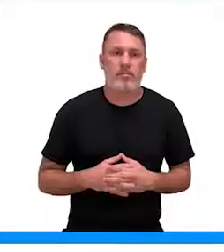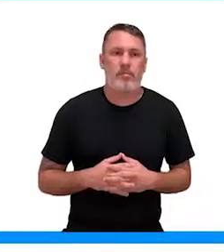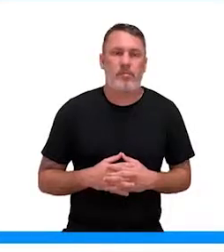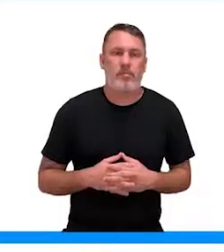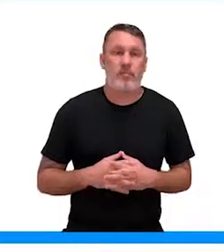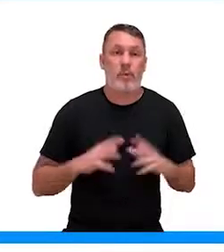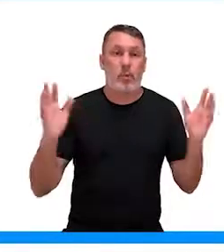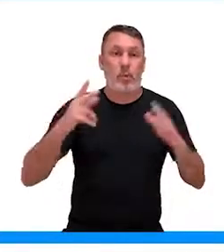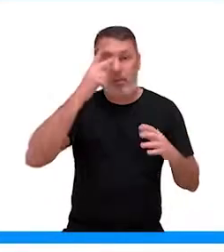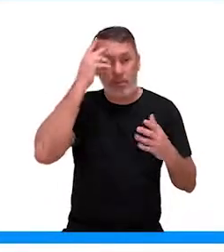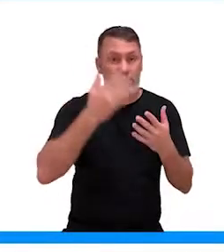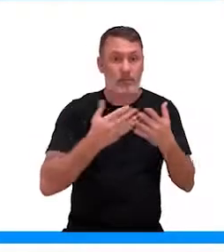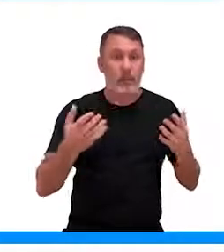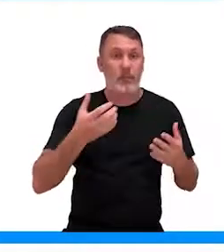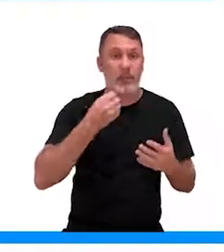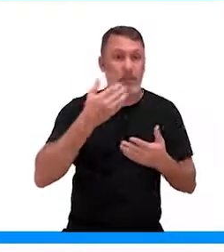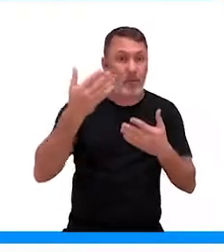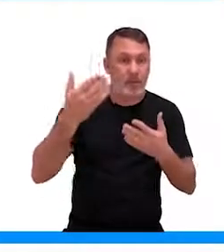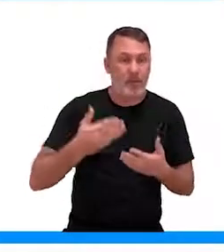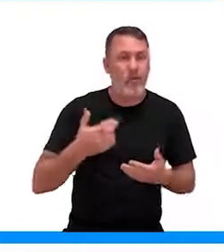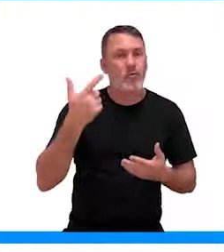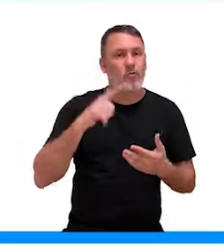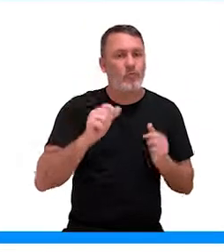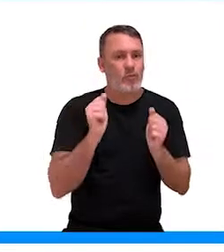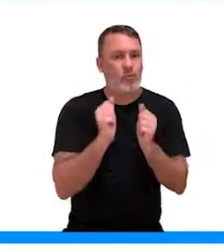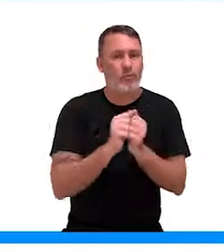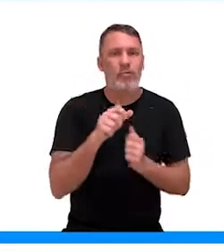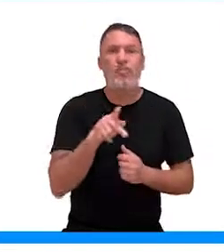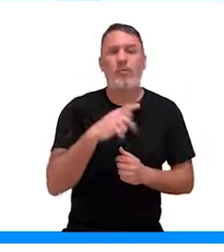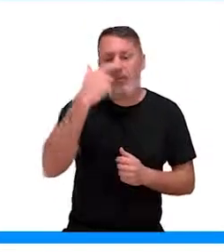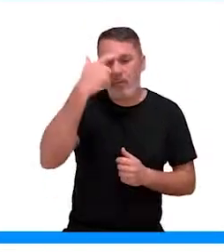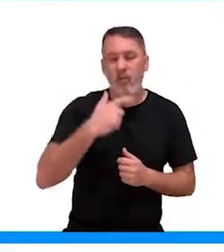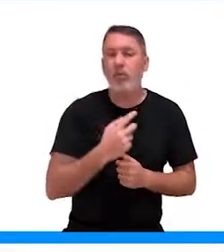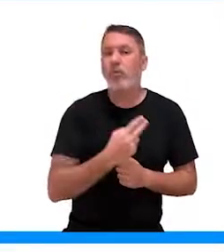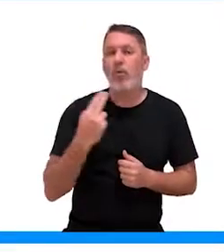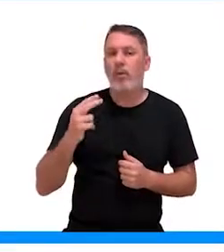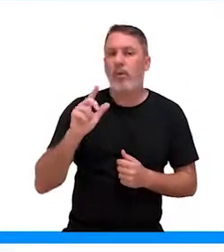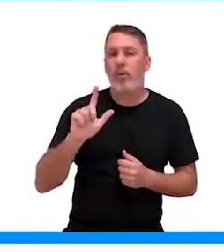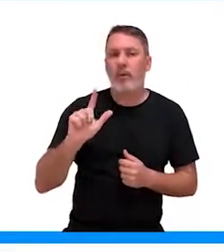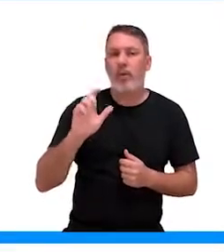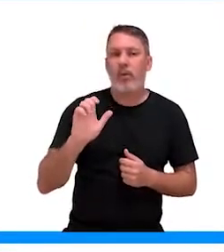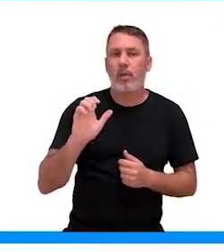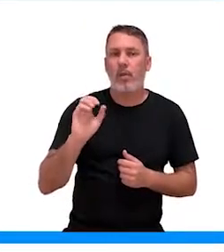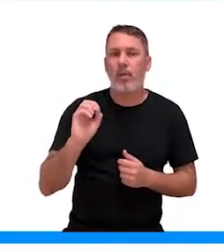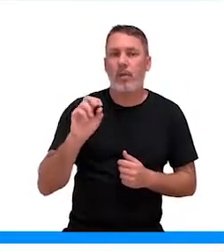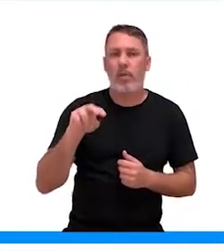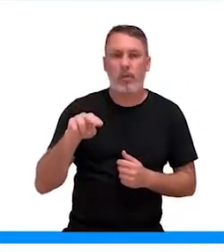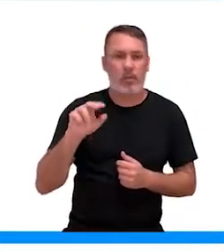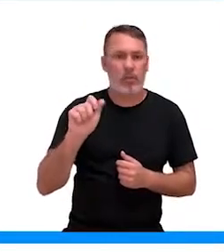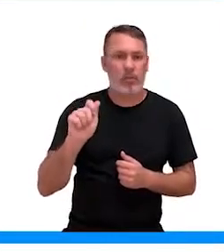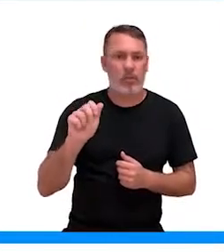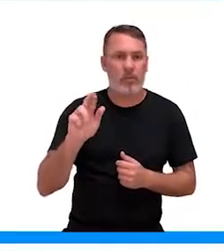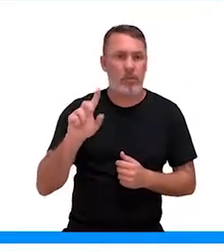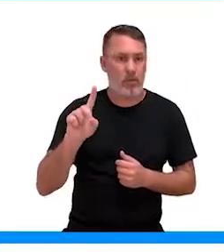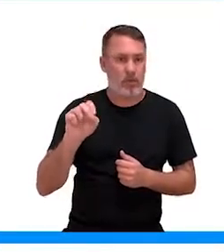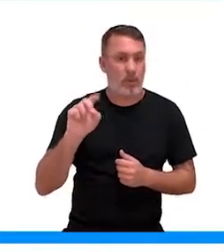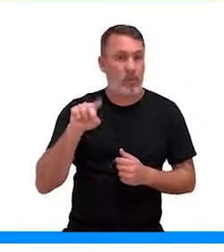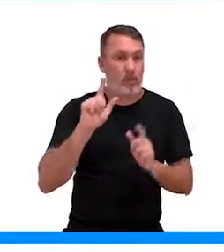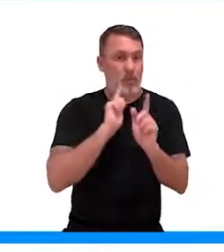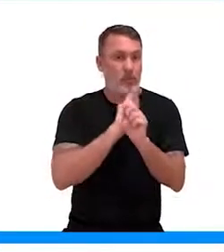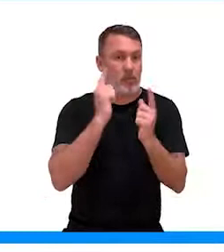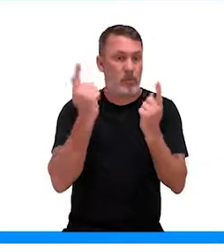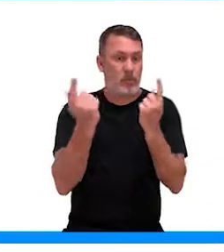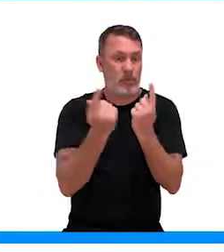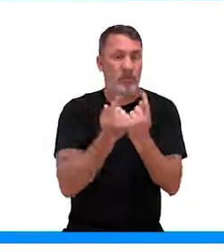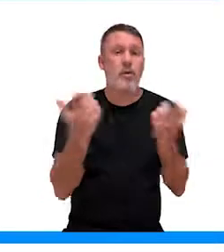Olá, tudo bem? Nós estamos aqui mais uma vez juntos. Eu sou o professor Leonardo, professor de Geografia de vocês, e hoje nós vamos falar sobre